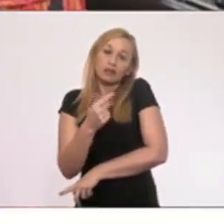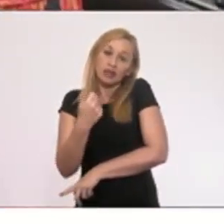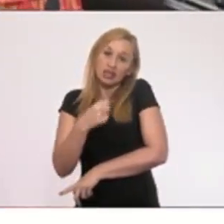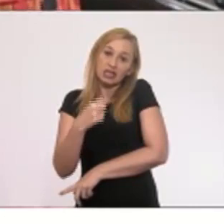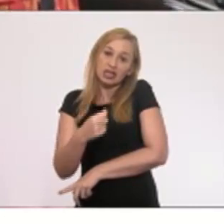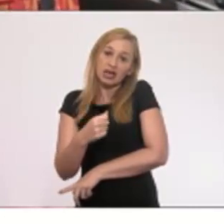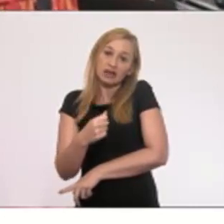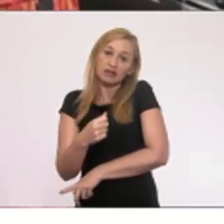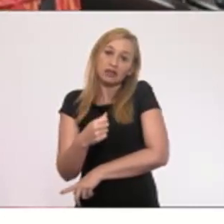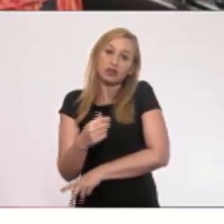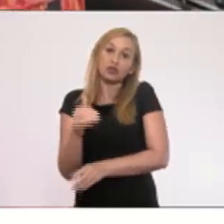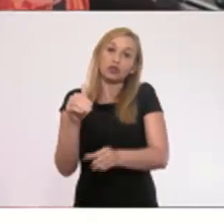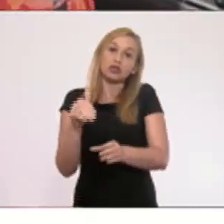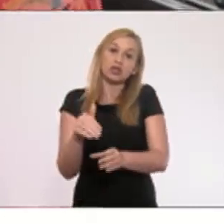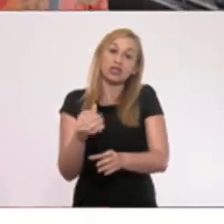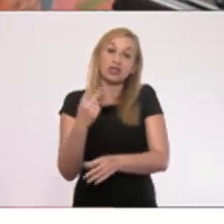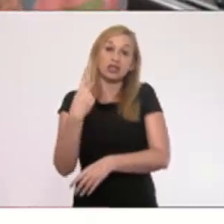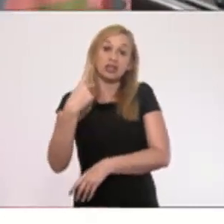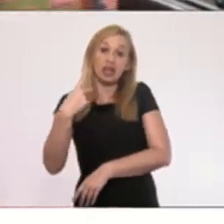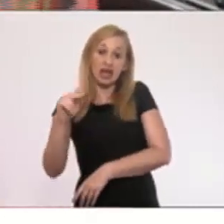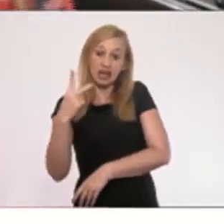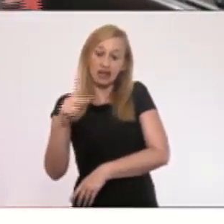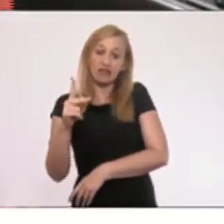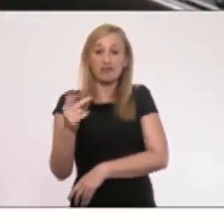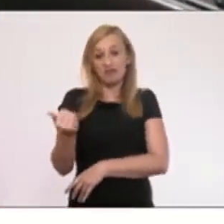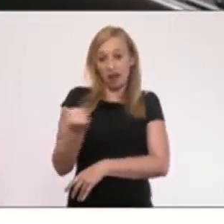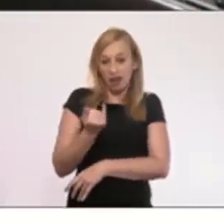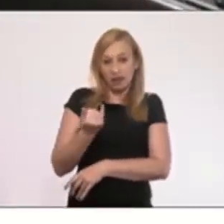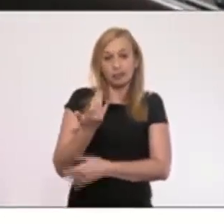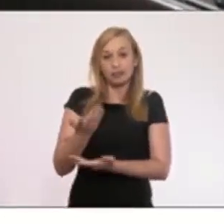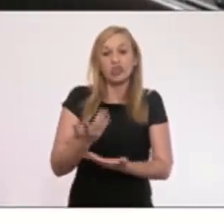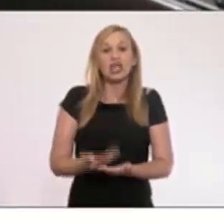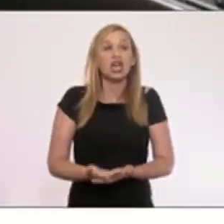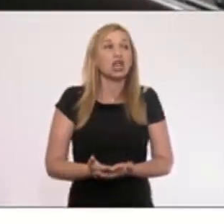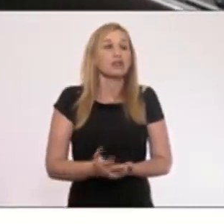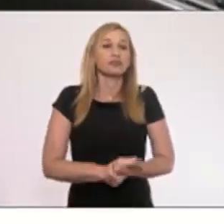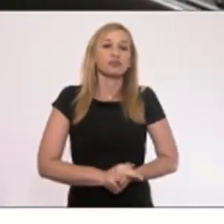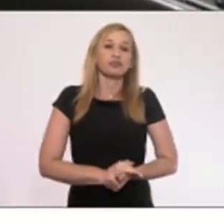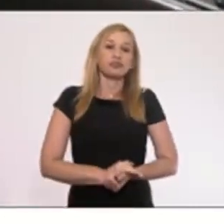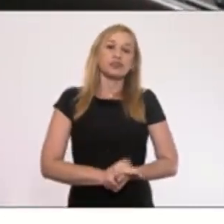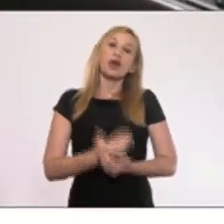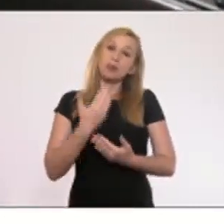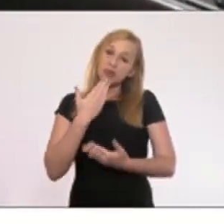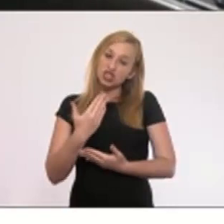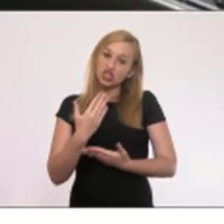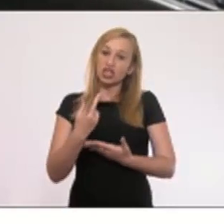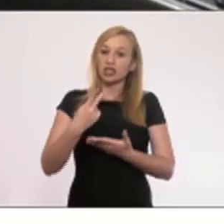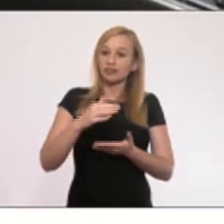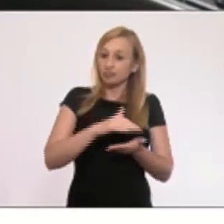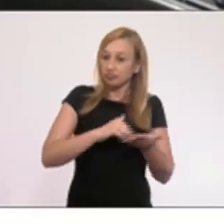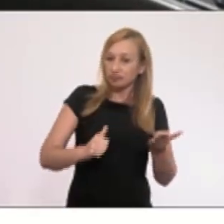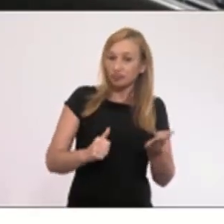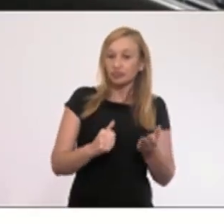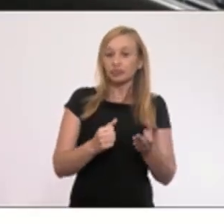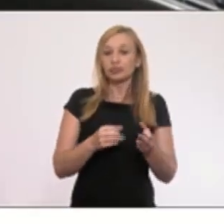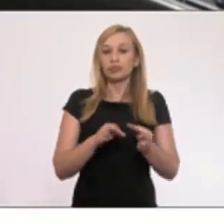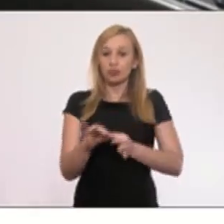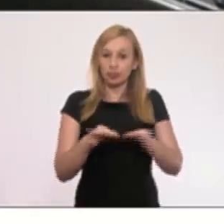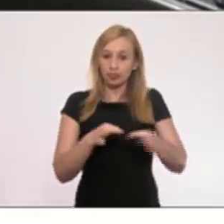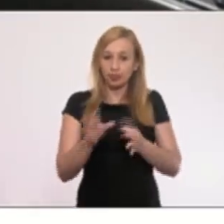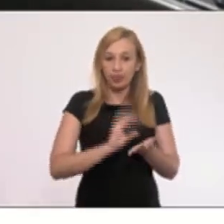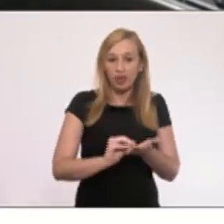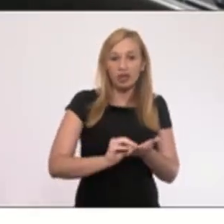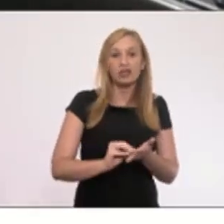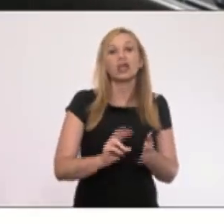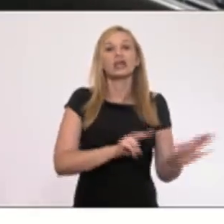desrespeitar a mesma, mas, infelizmente, eu já pedi que ela retirasse o projeto da pauta. Na semana